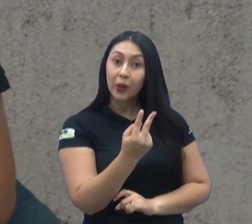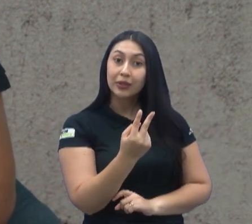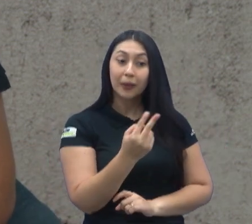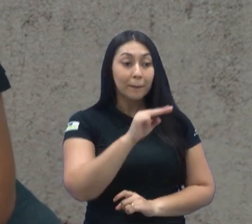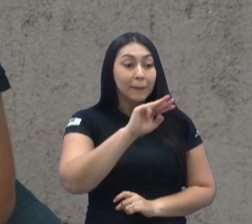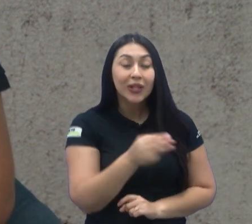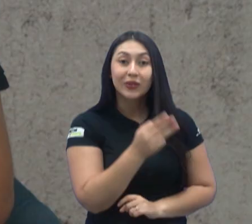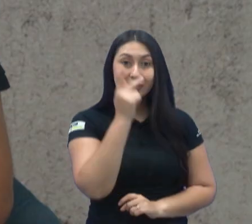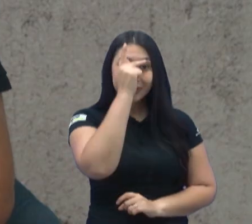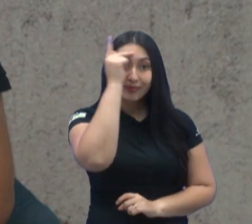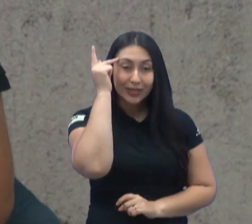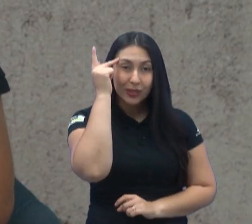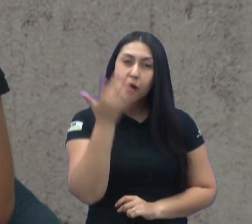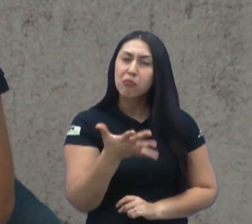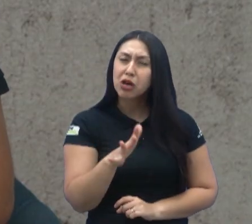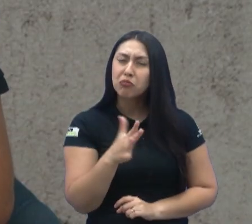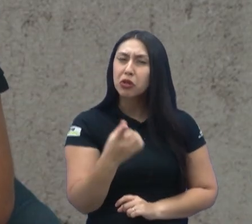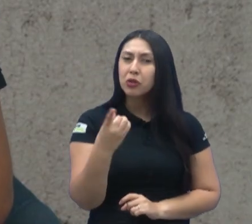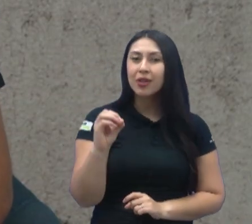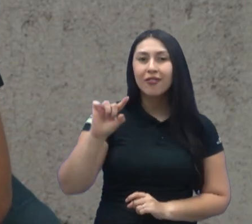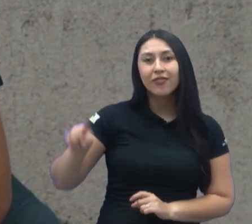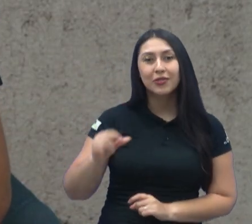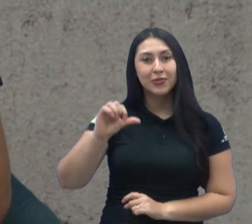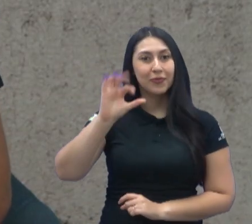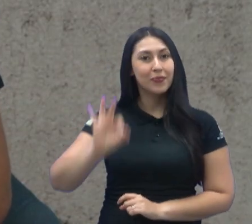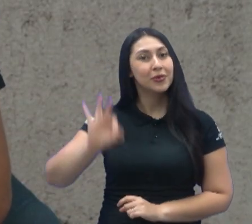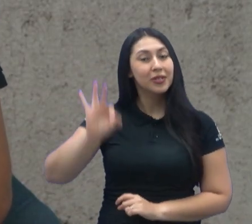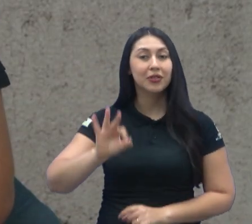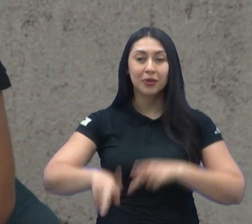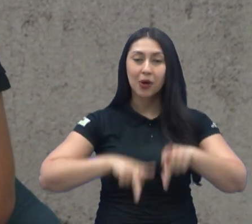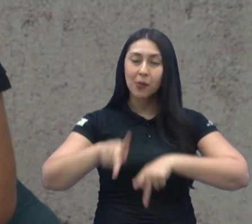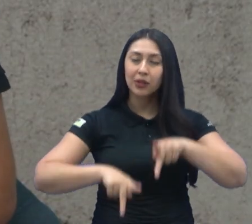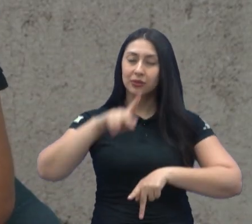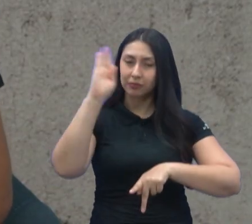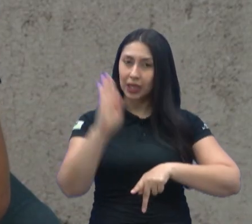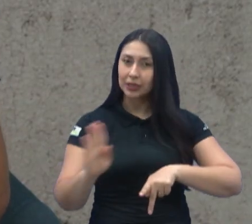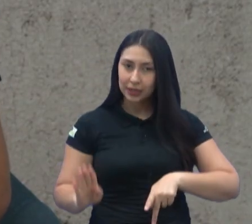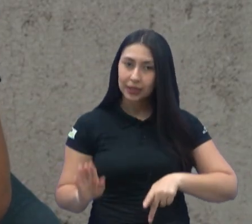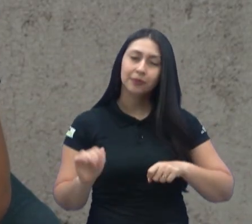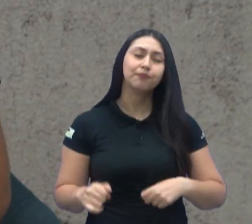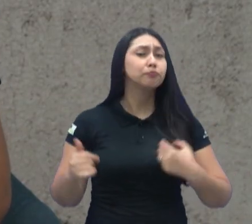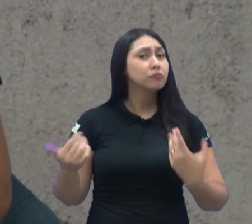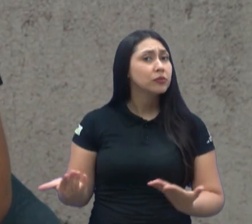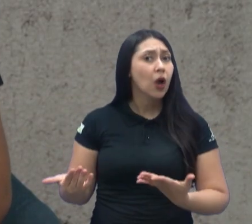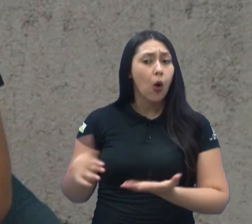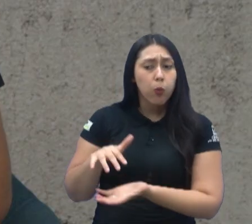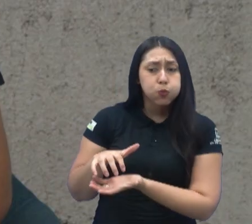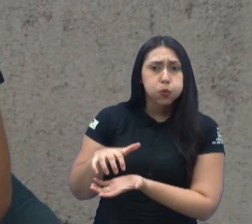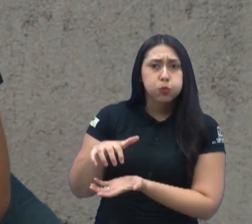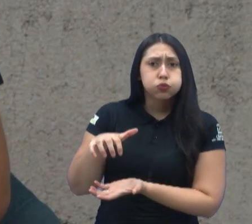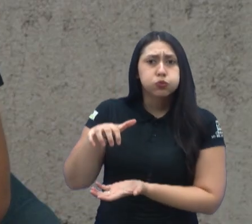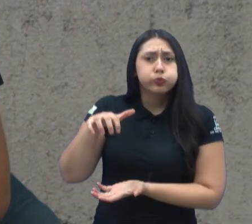pessoas, né, cerca de 10,9% da população. Esse envelhecimento acelerado, né,